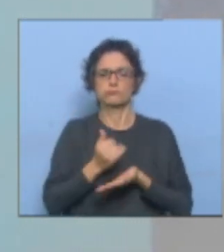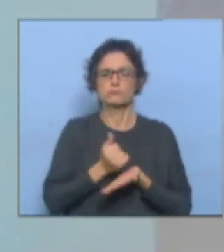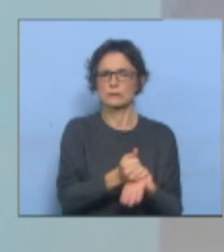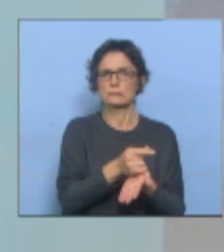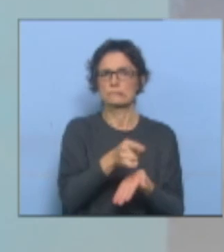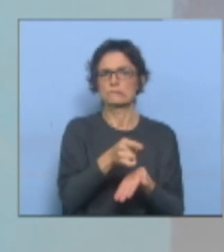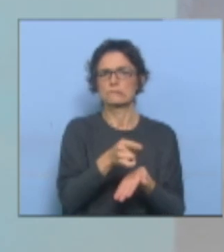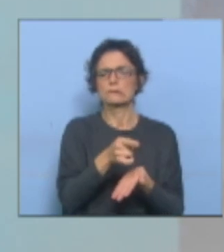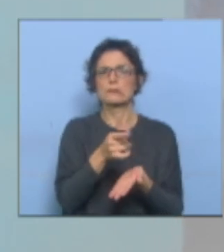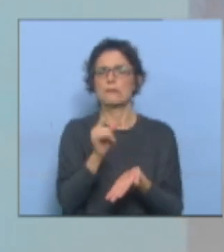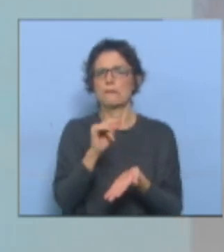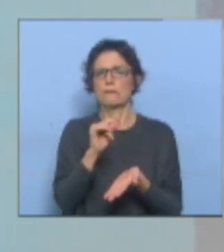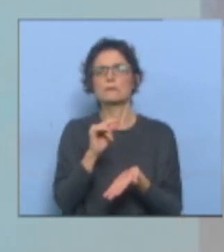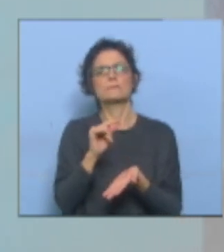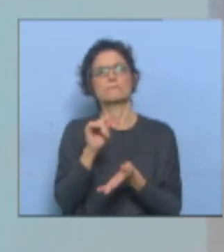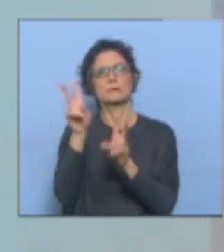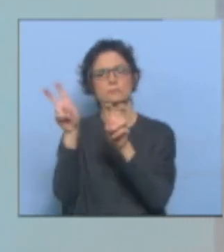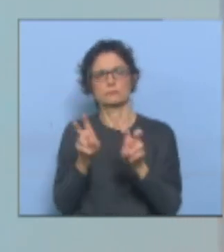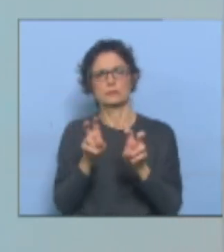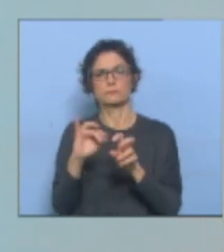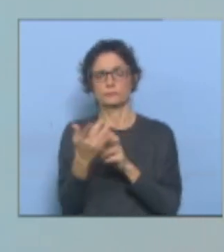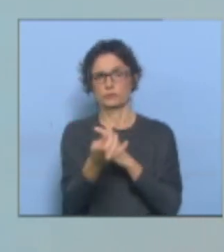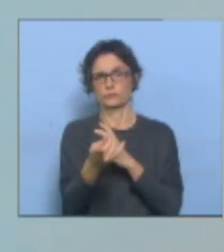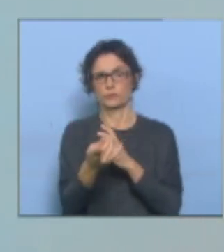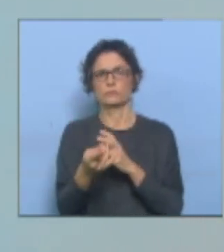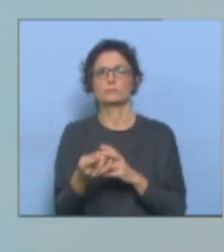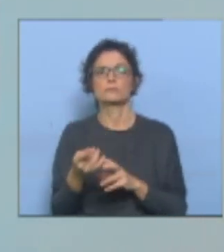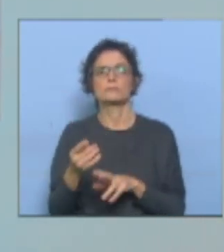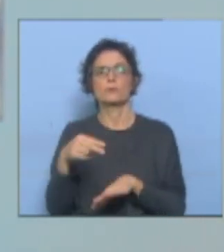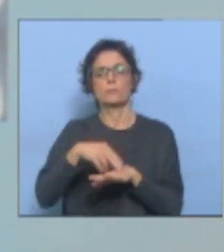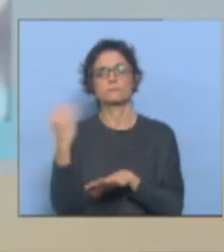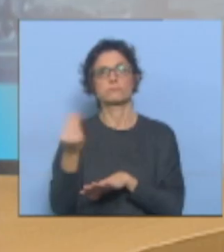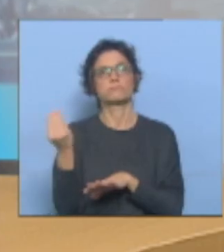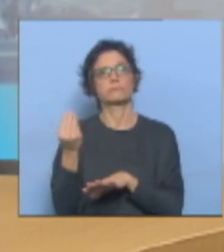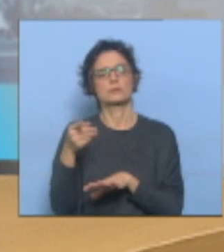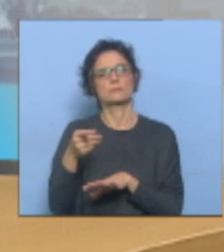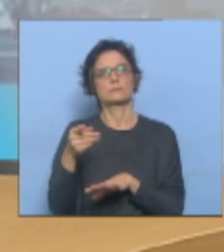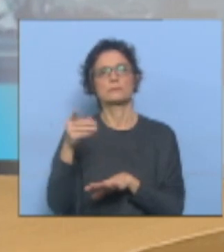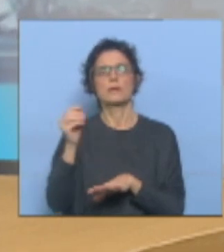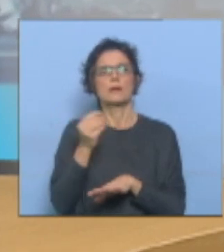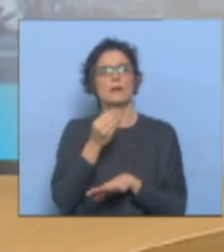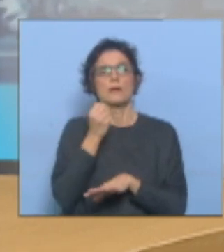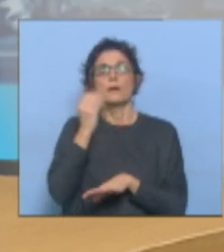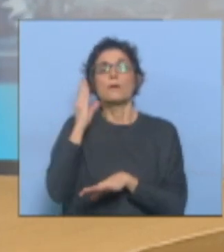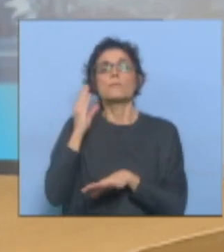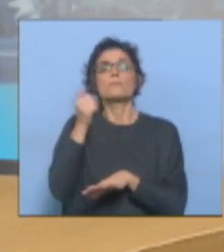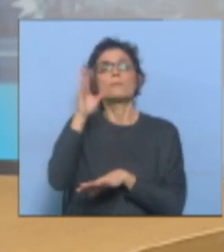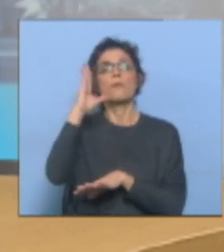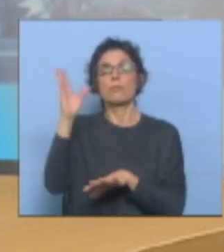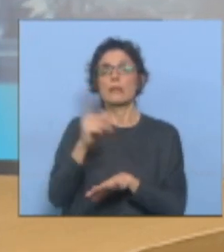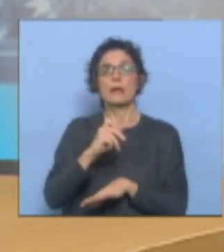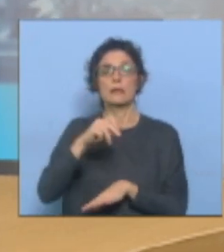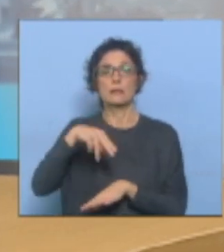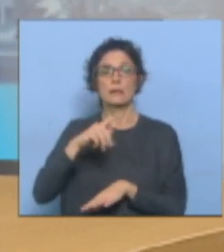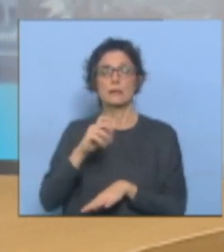portuguesa envolvendo os jovens. Está connosco a jornalista da Renascença Ângela Roque. Cumprimento. Boa tarde, Ângela. Obrigado por estares